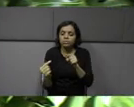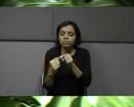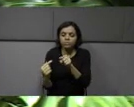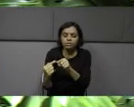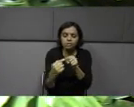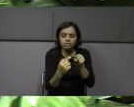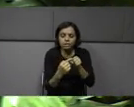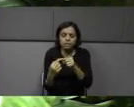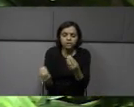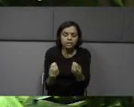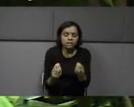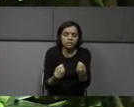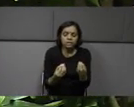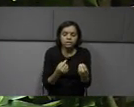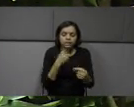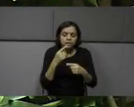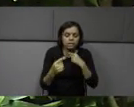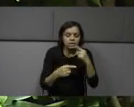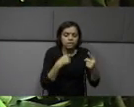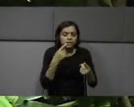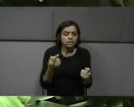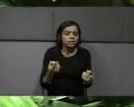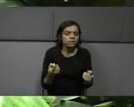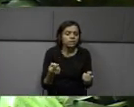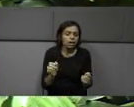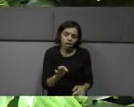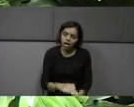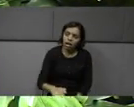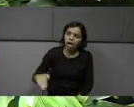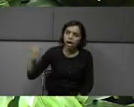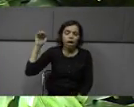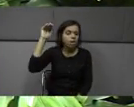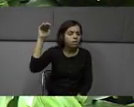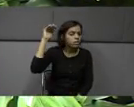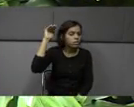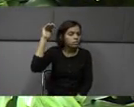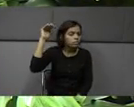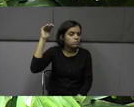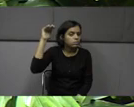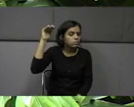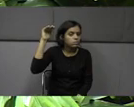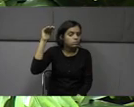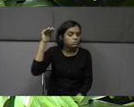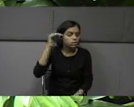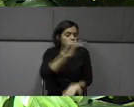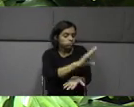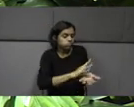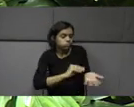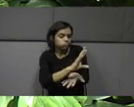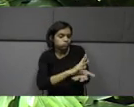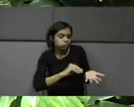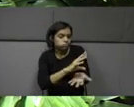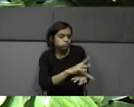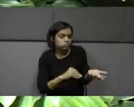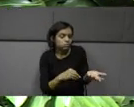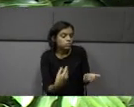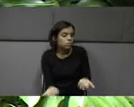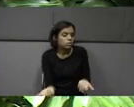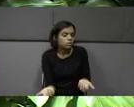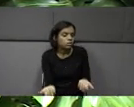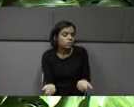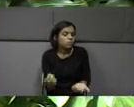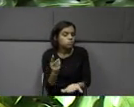dificuldade por exemplo de criar adultos na gerar adultos replicar adultos que entendam a cidade que